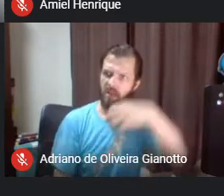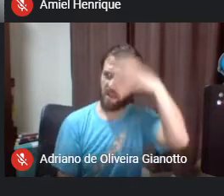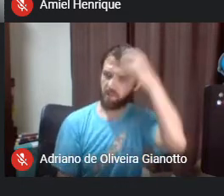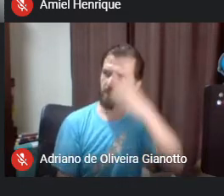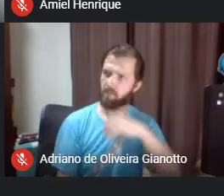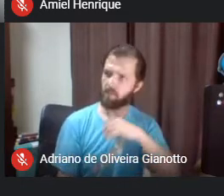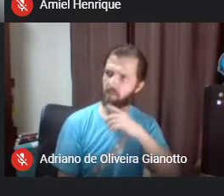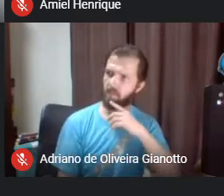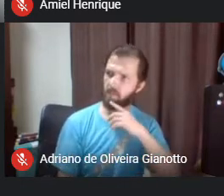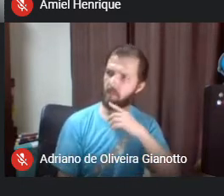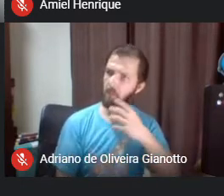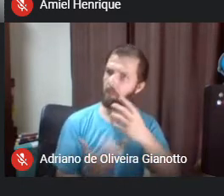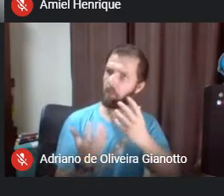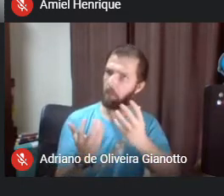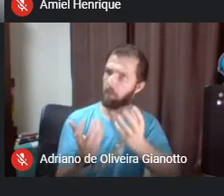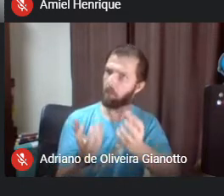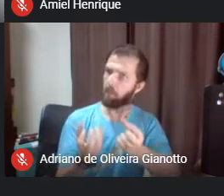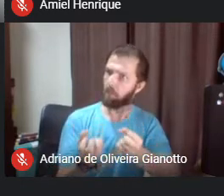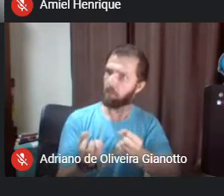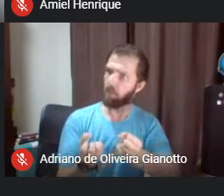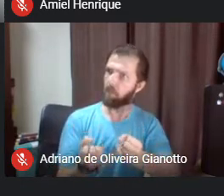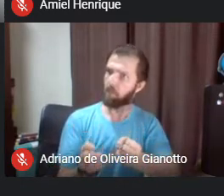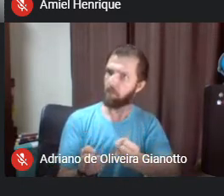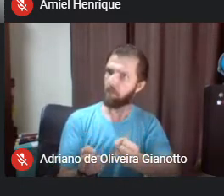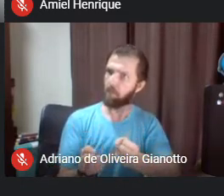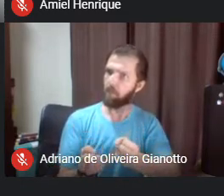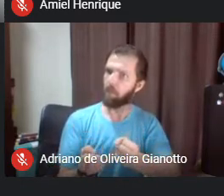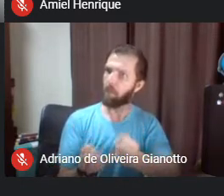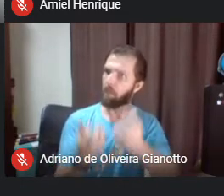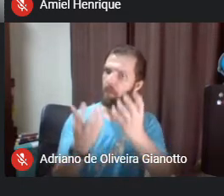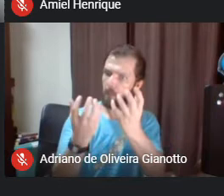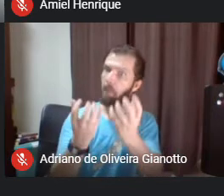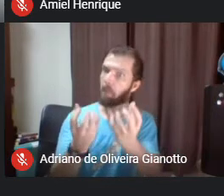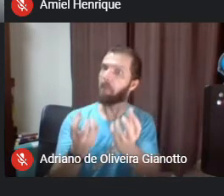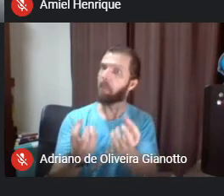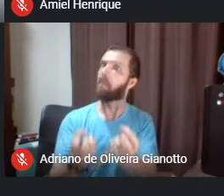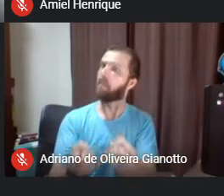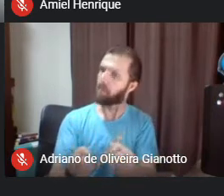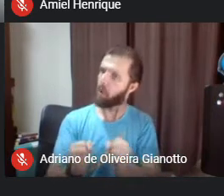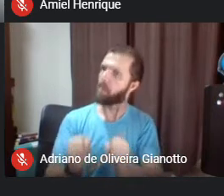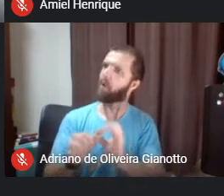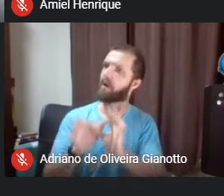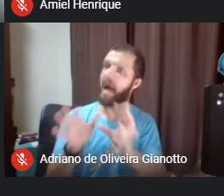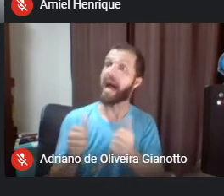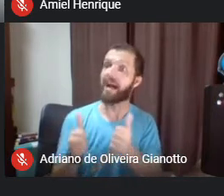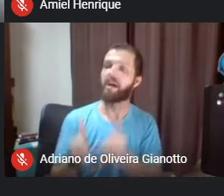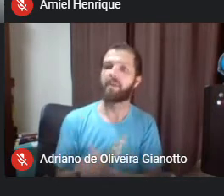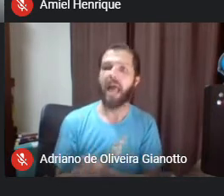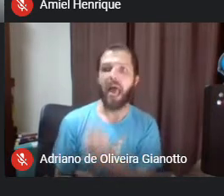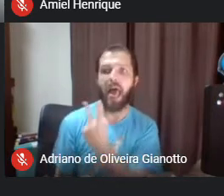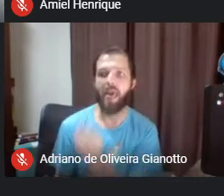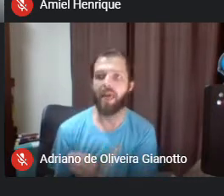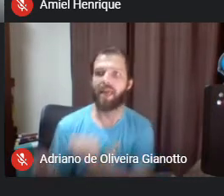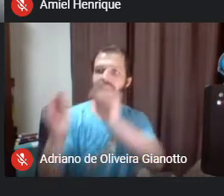crianças para uma outra igreja para eu promover um ensino para elas. E a rainha aceitou.